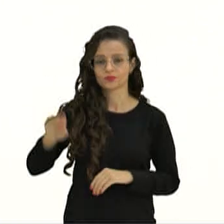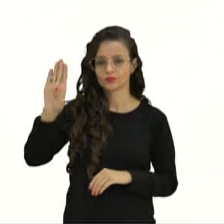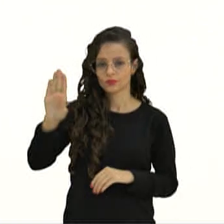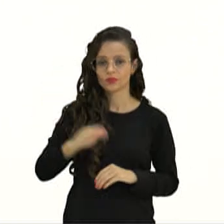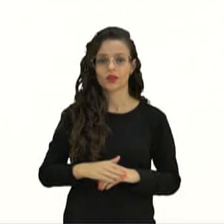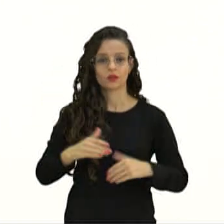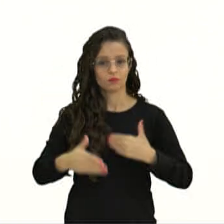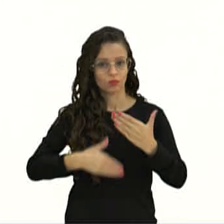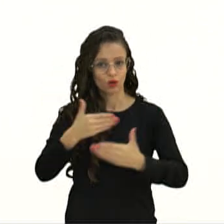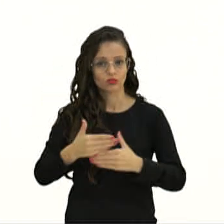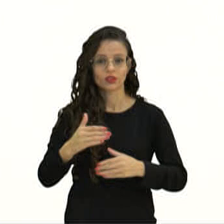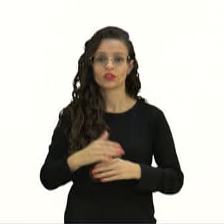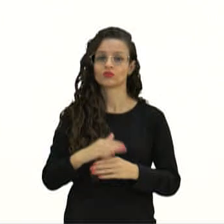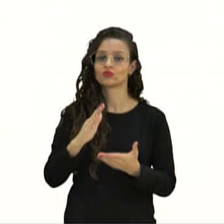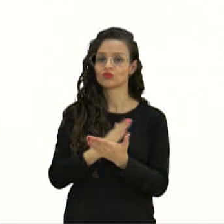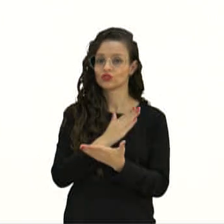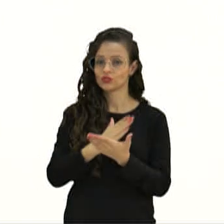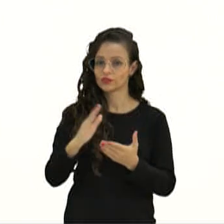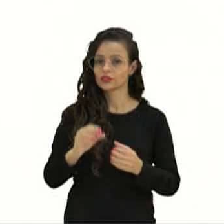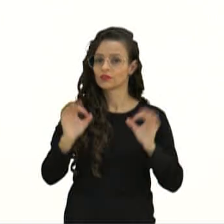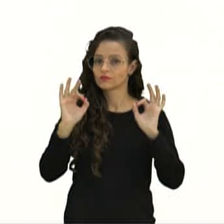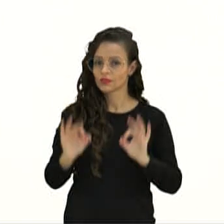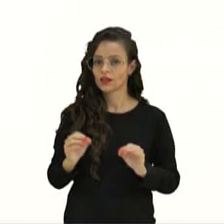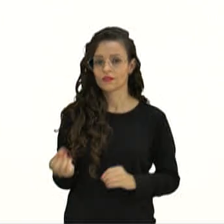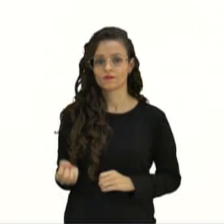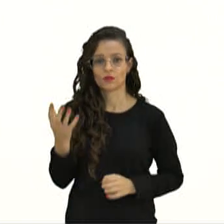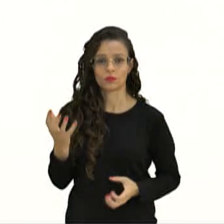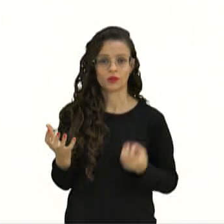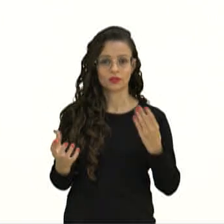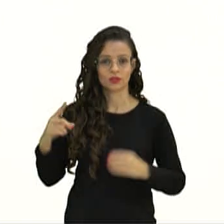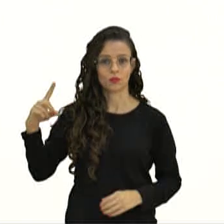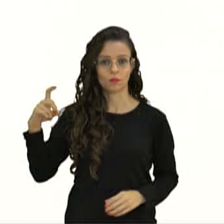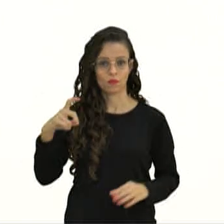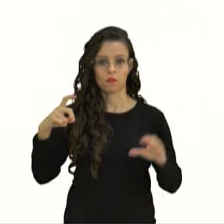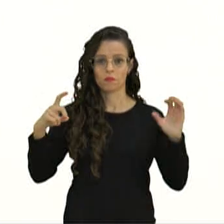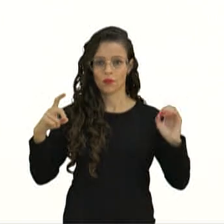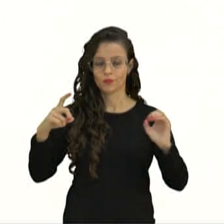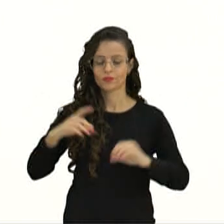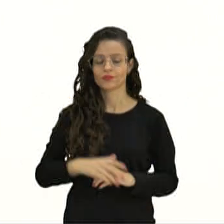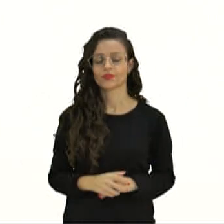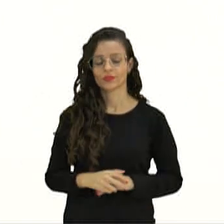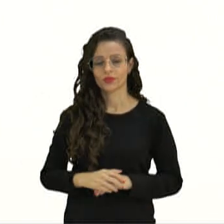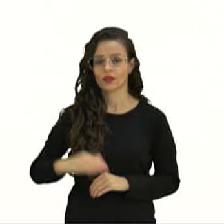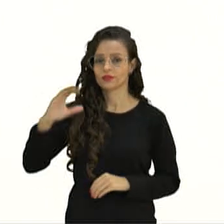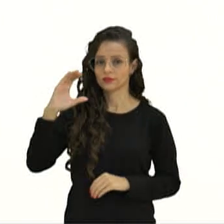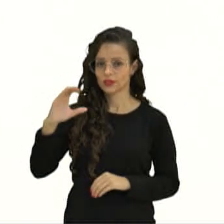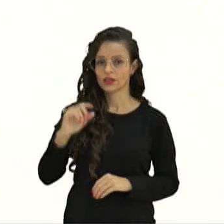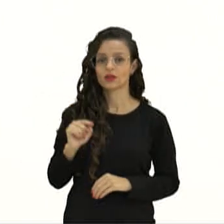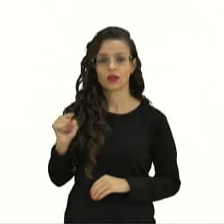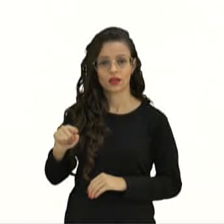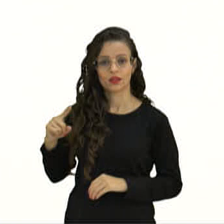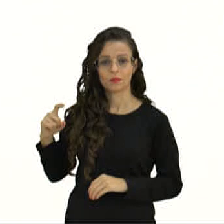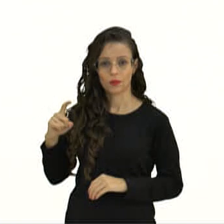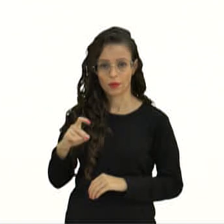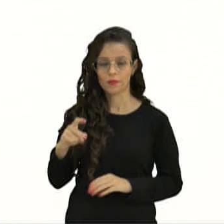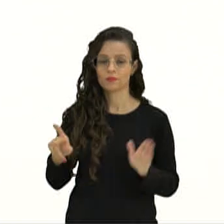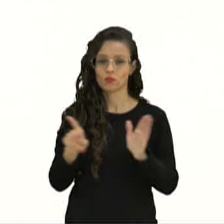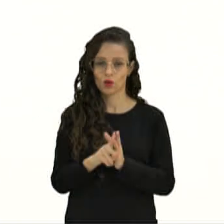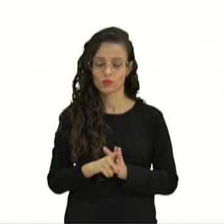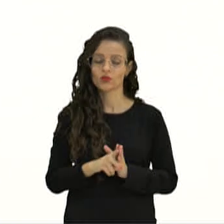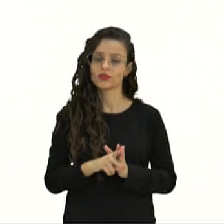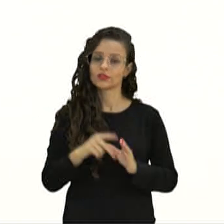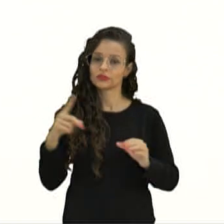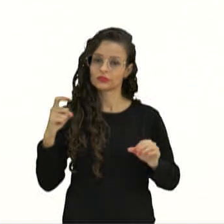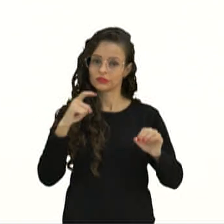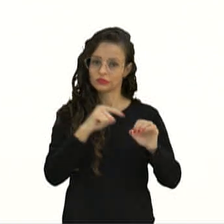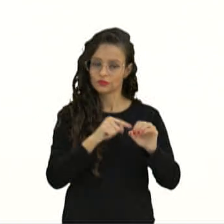É o processo de divisão que garante a formação dos gametas. C. É o processo onde o gameta masculino de uma espécime